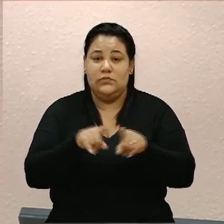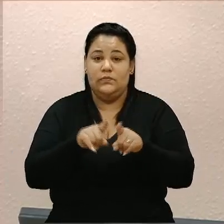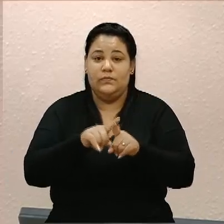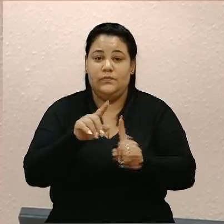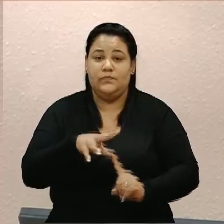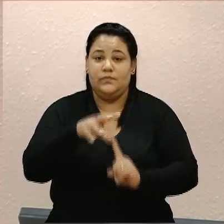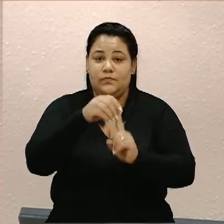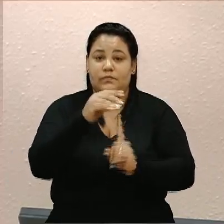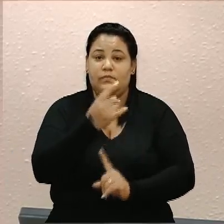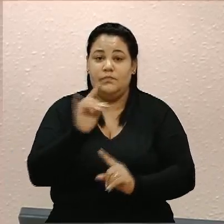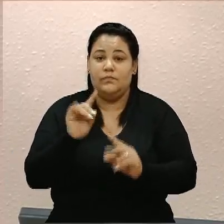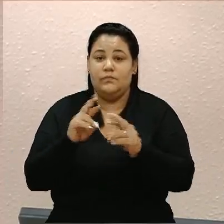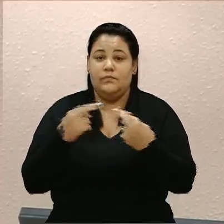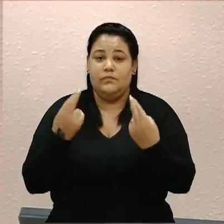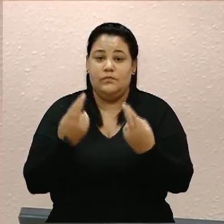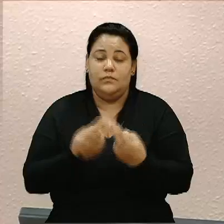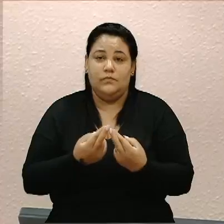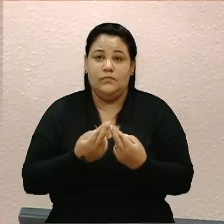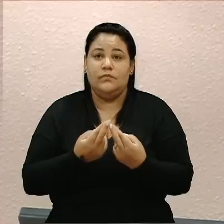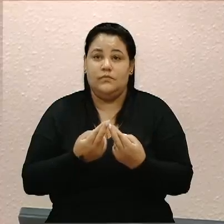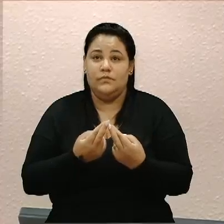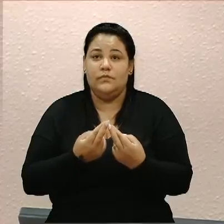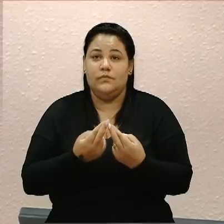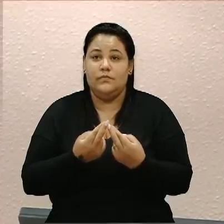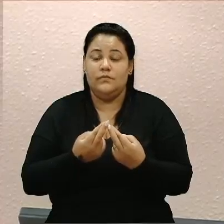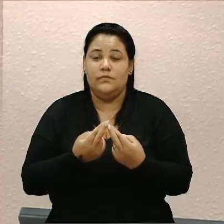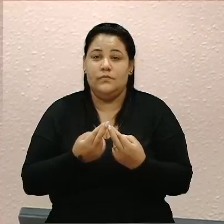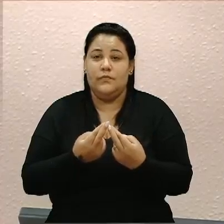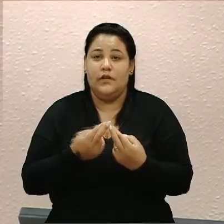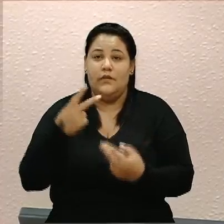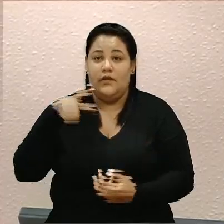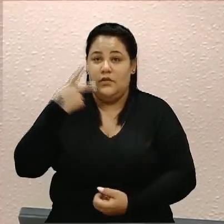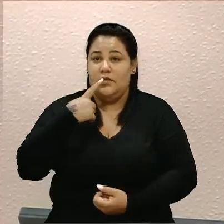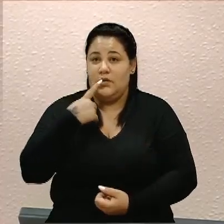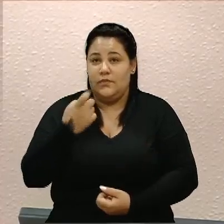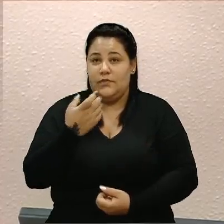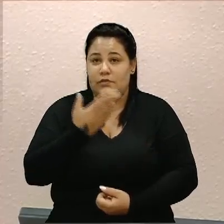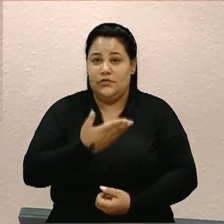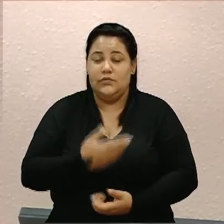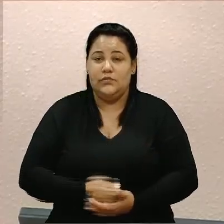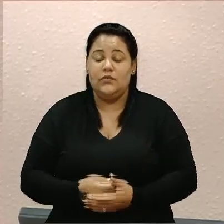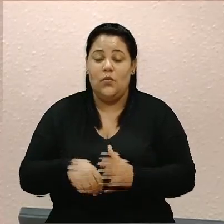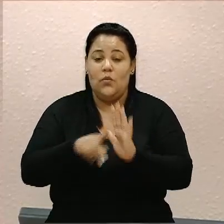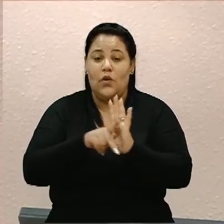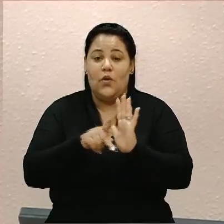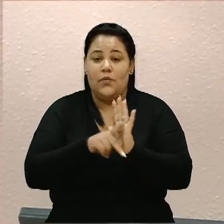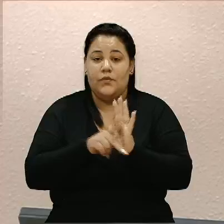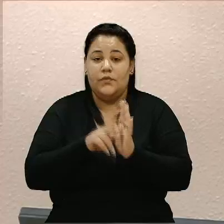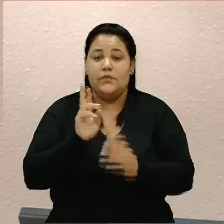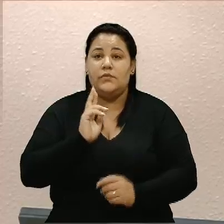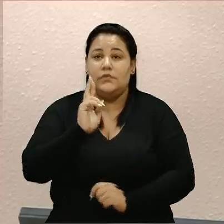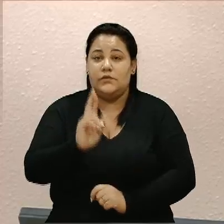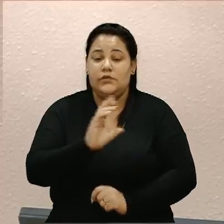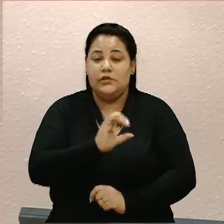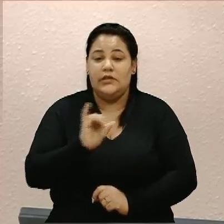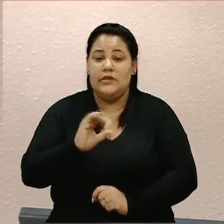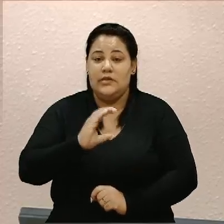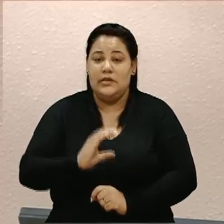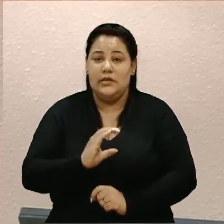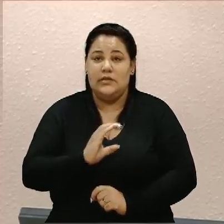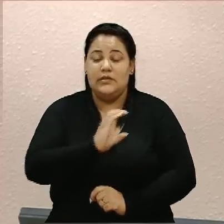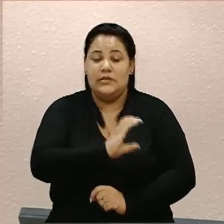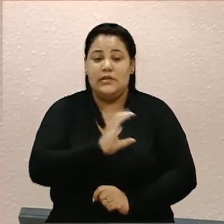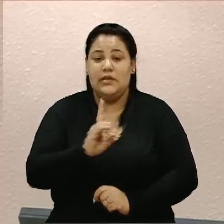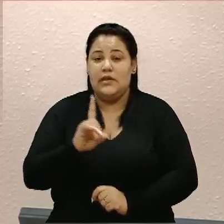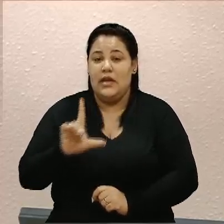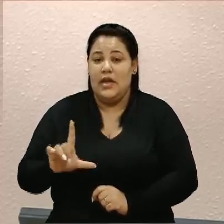do comitê Pop Rua, que a vereadora Rose estava presente, os próprios representantes do empresariado lá, da SIC, da CDL,